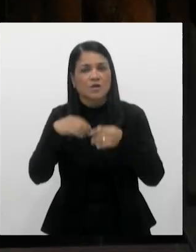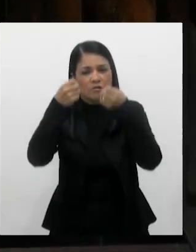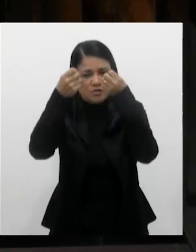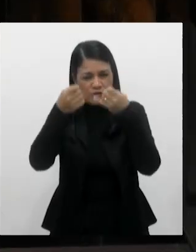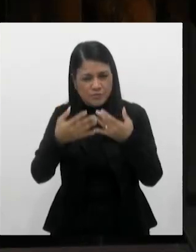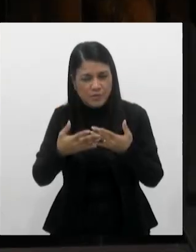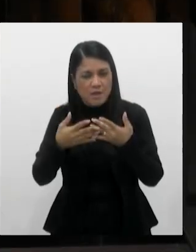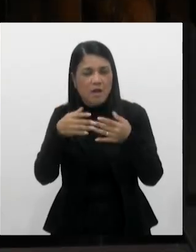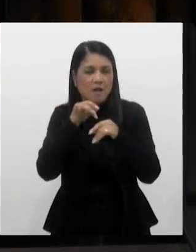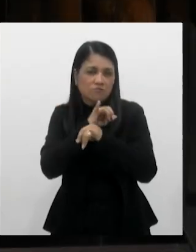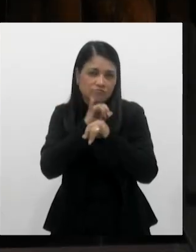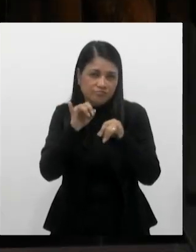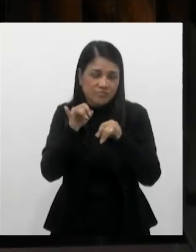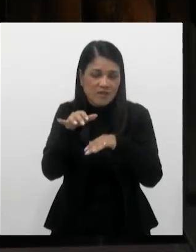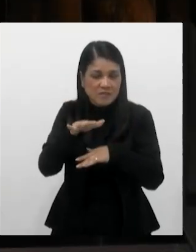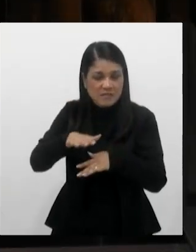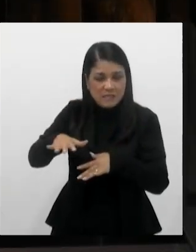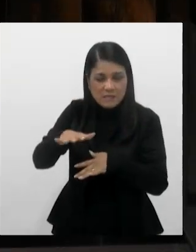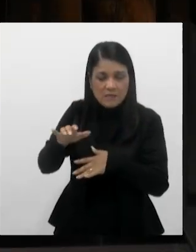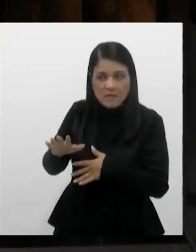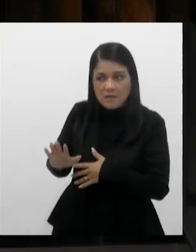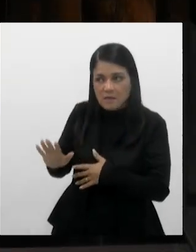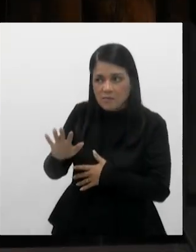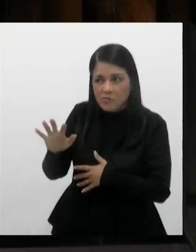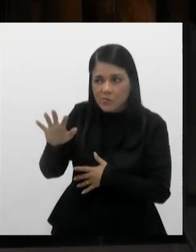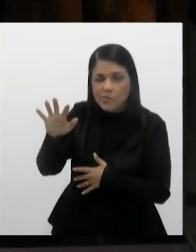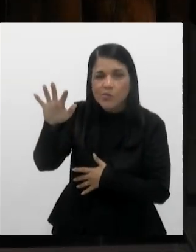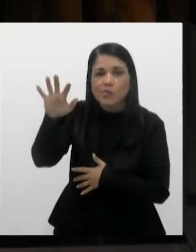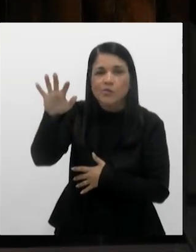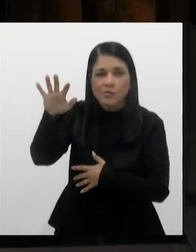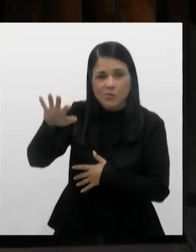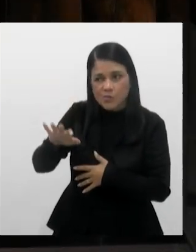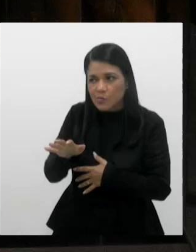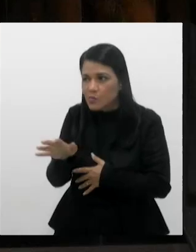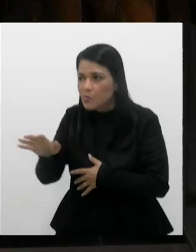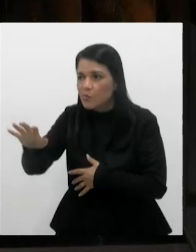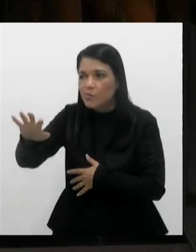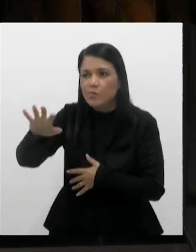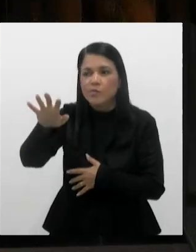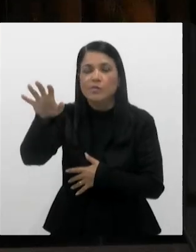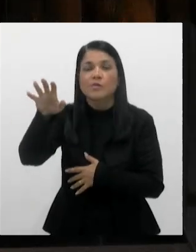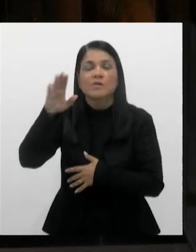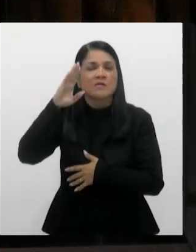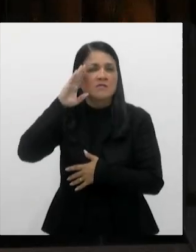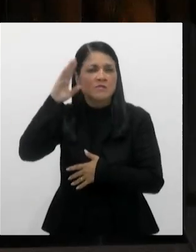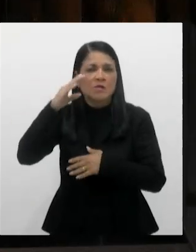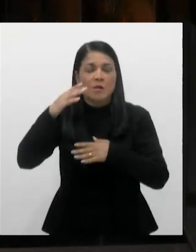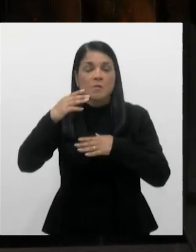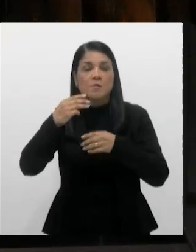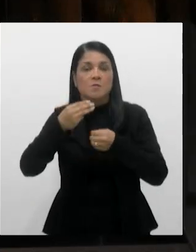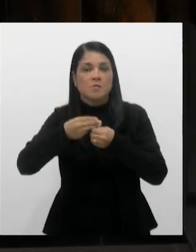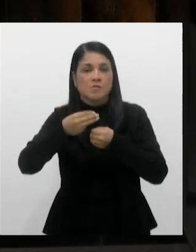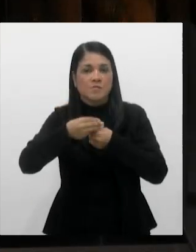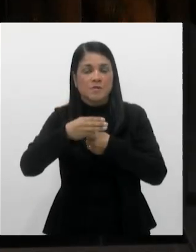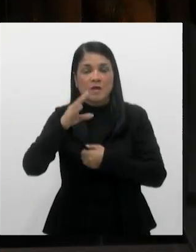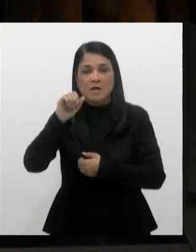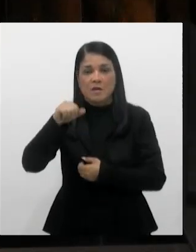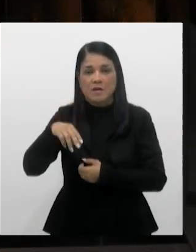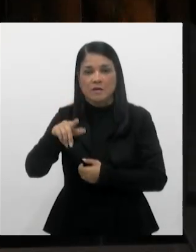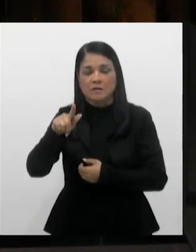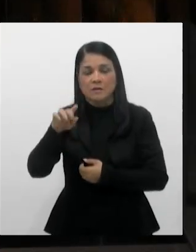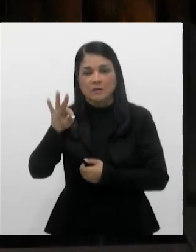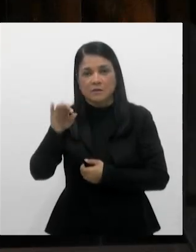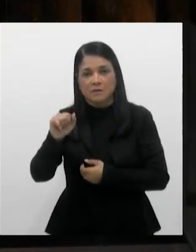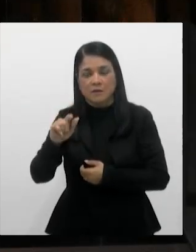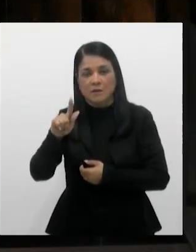especial sobre a região serrana centro-norte, especificamente os municípios de Cantagalo e São Sebastião